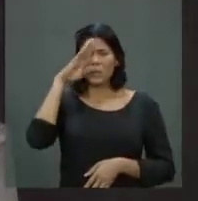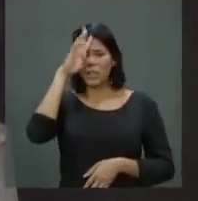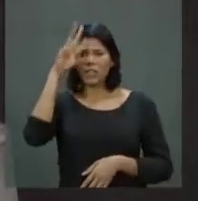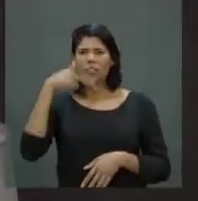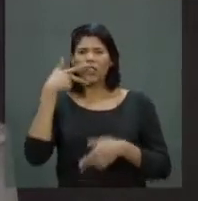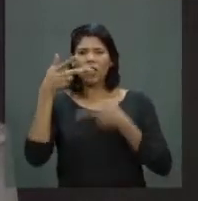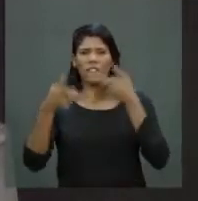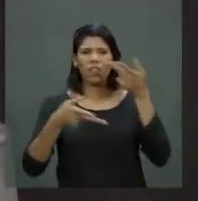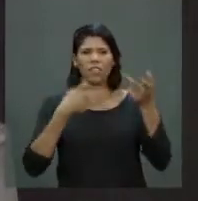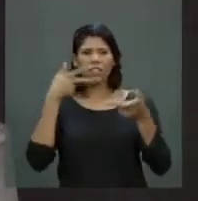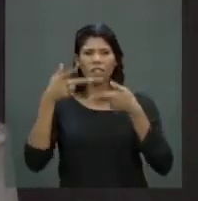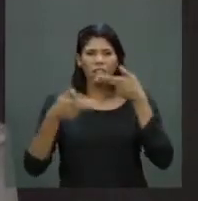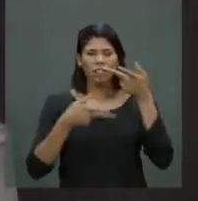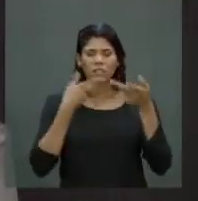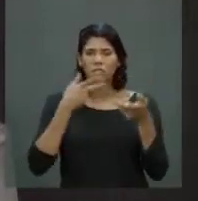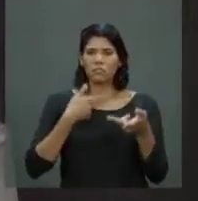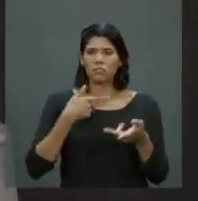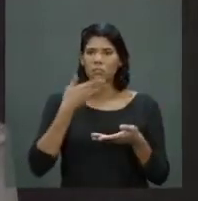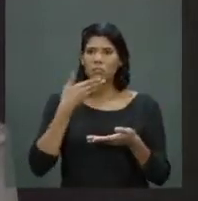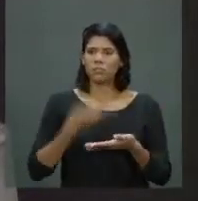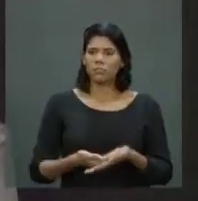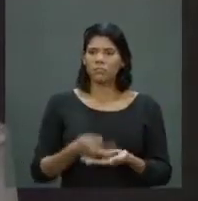do chefe de Estado.